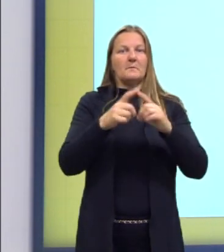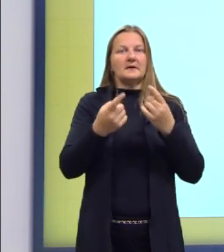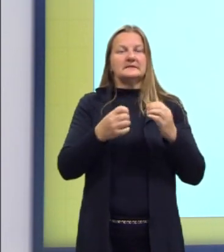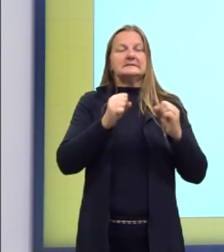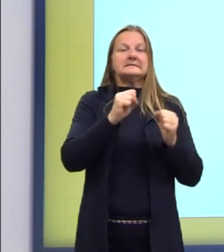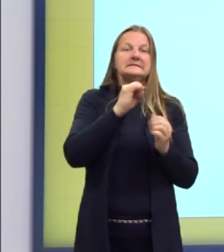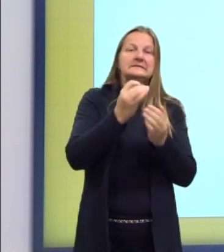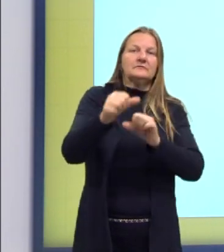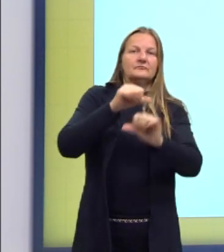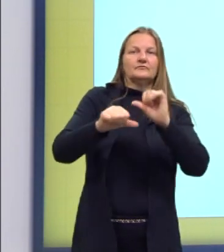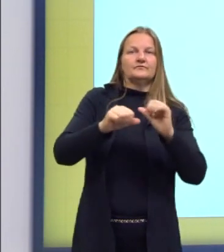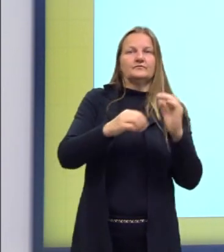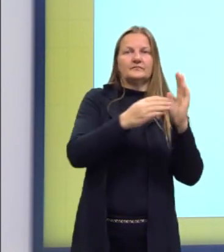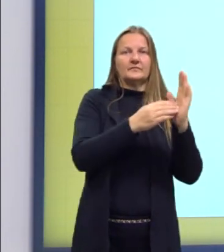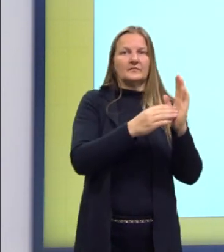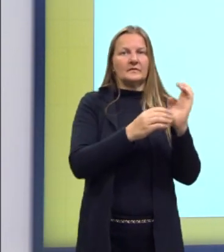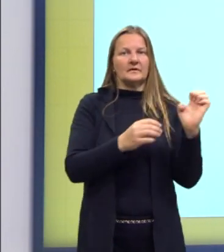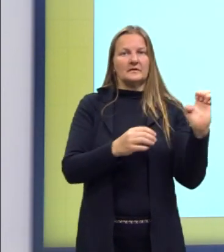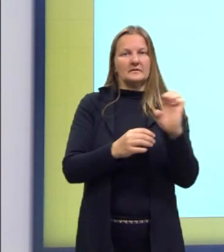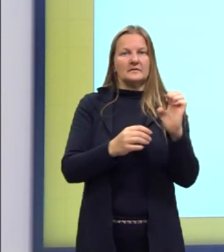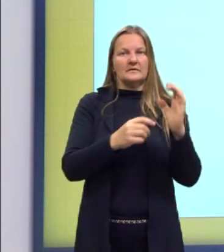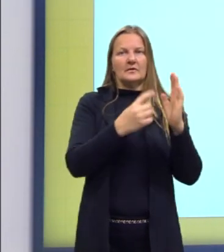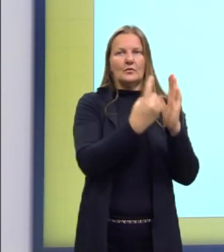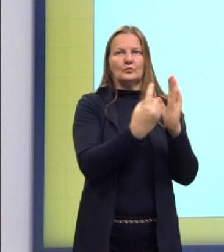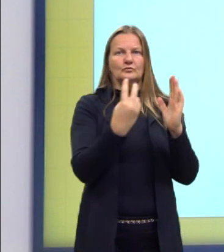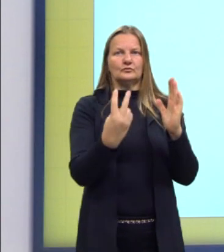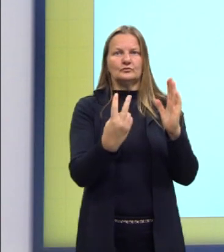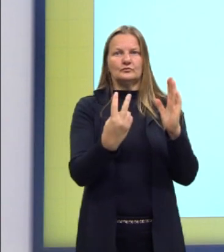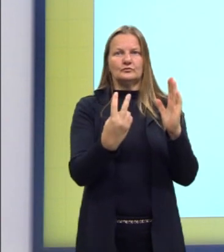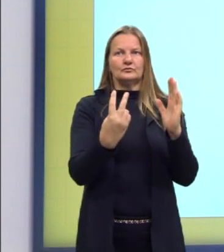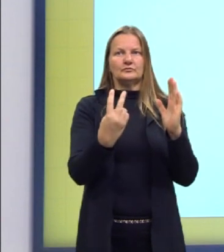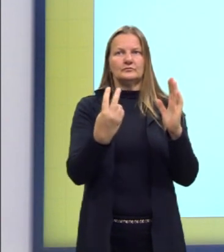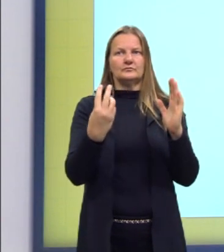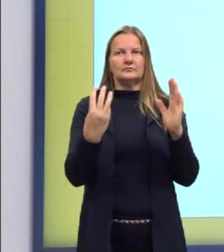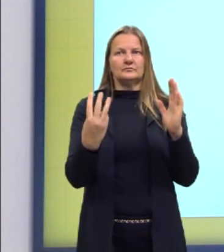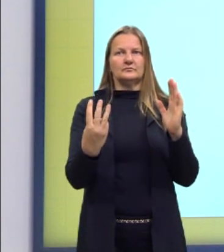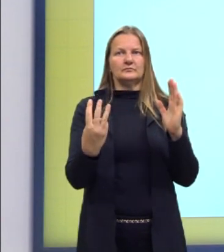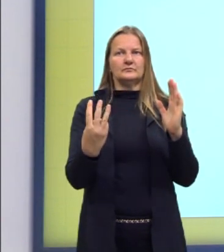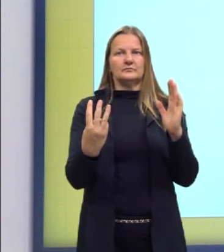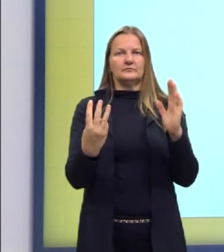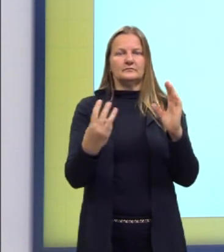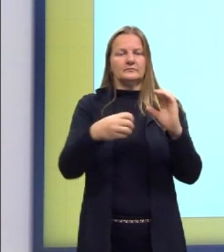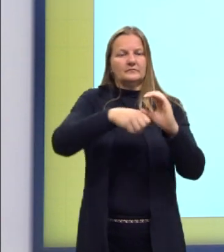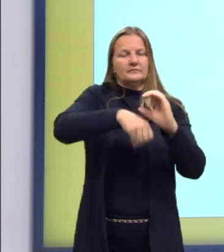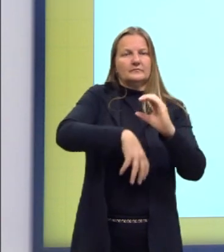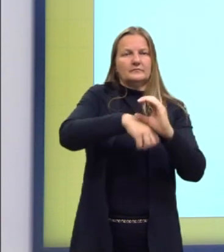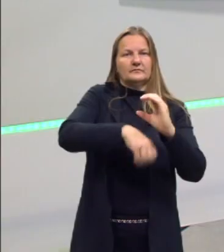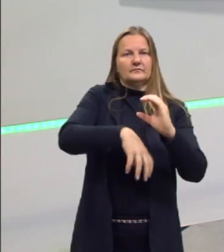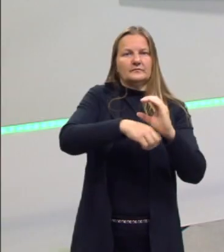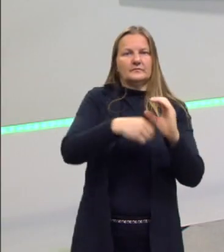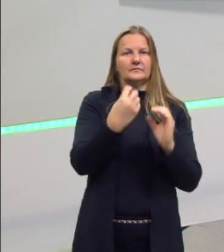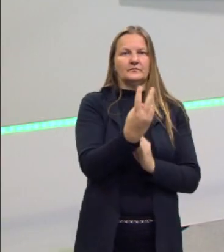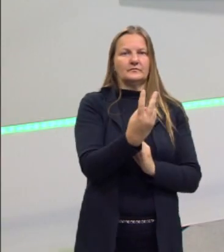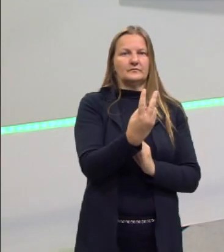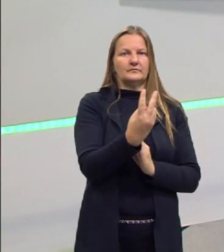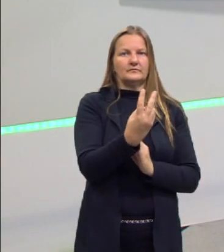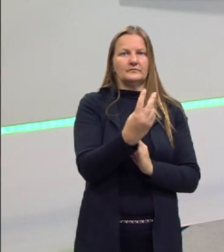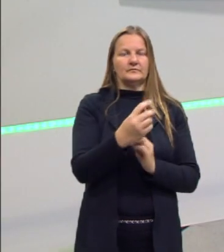se eu seguindo essa lógica que eu finalizei a numeração 12 a minha primeira ramificação tá no carbono 2